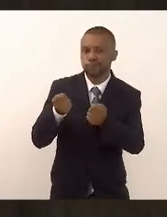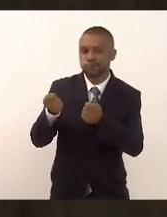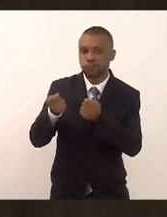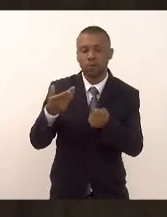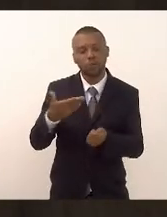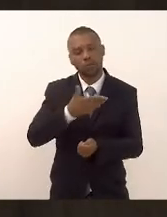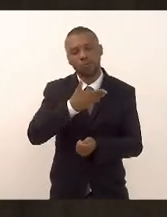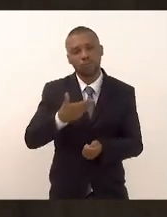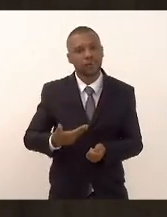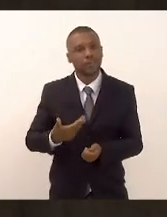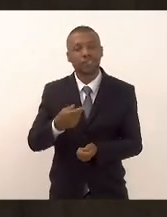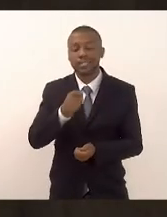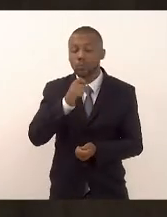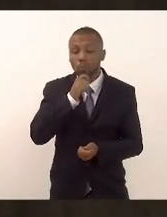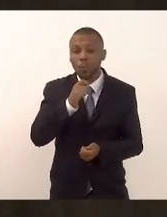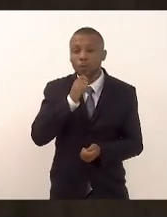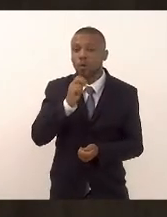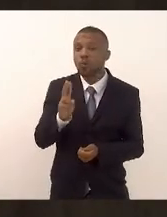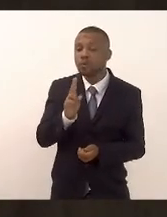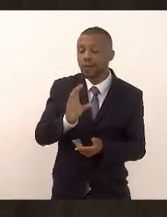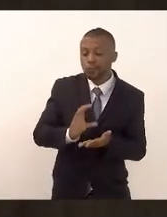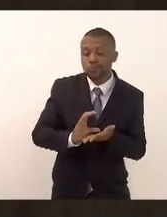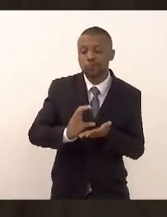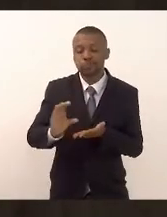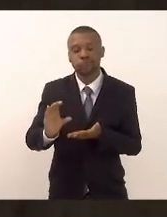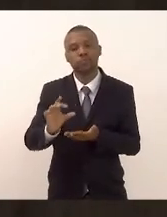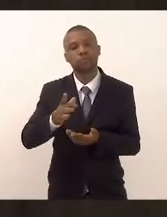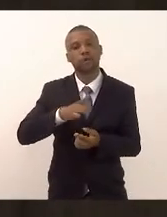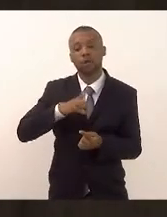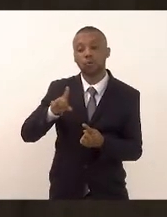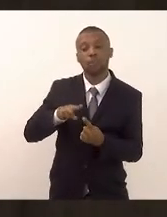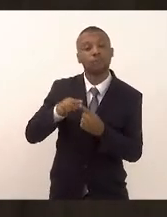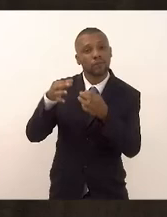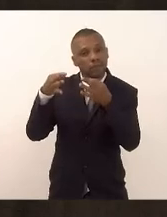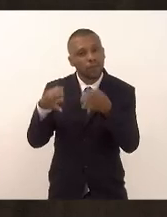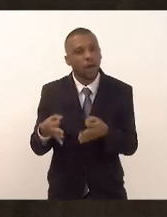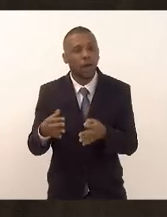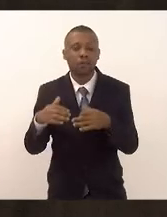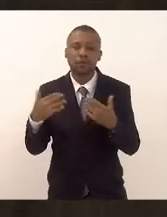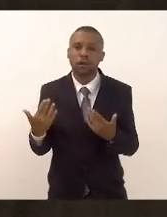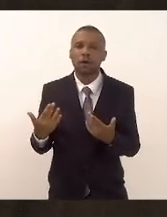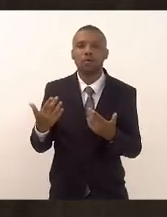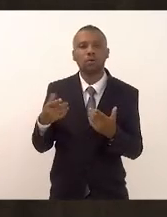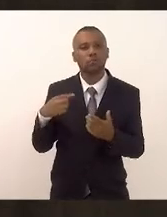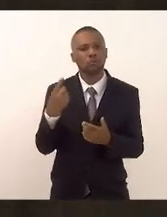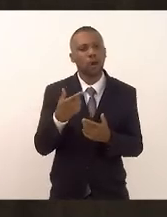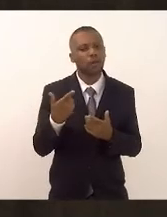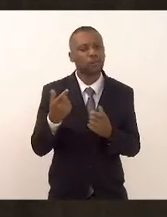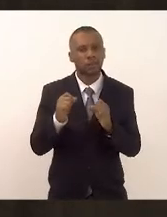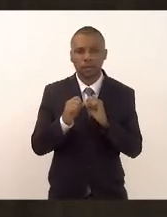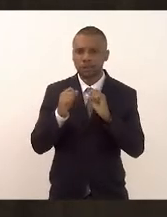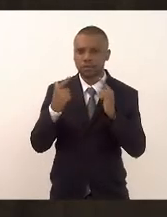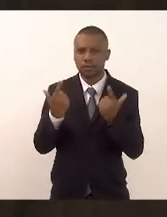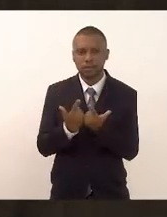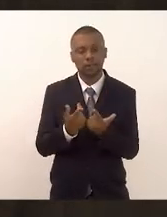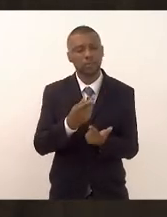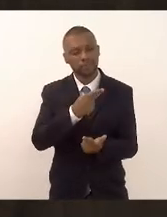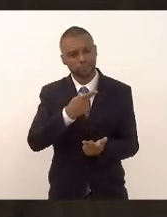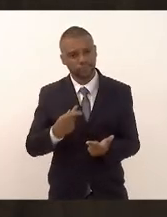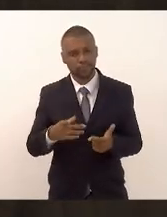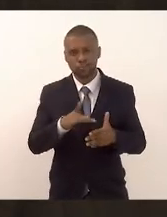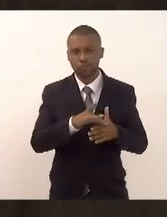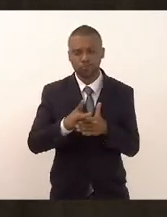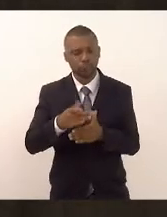e não foi utilizado como deveria. Isso fez com que essa casa, sob a liderança de Vossa Excelência,